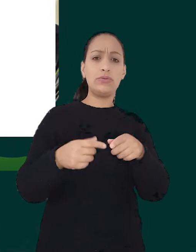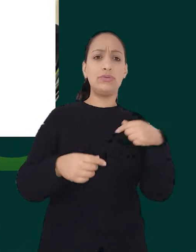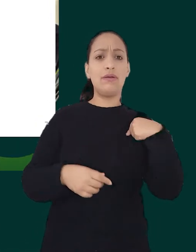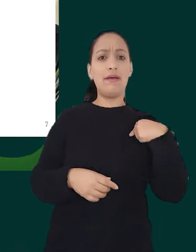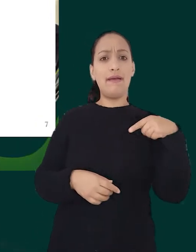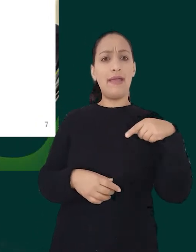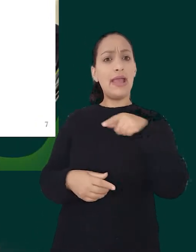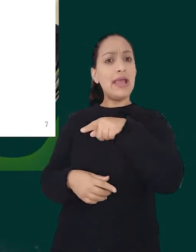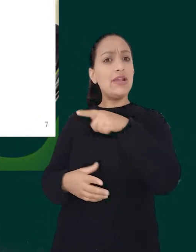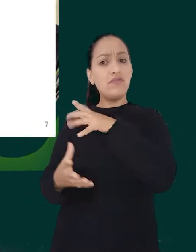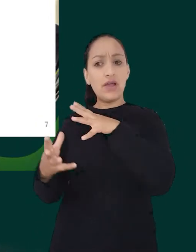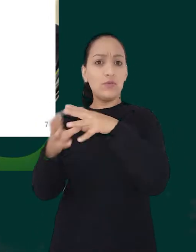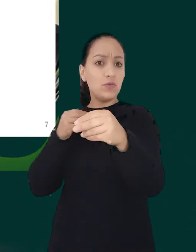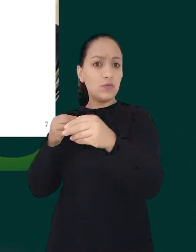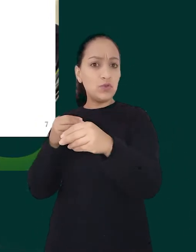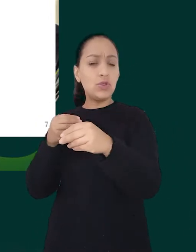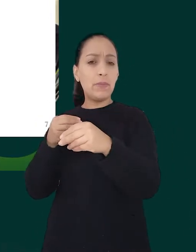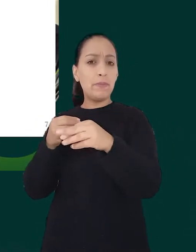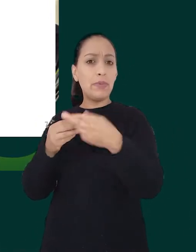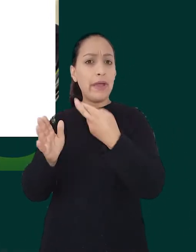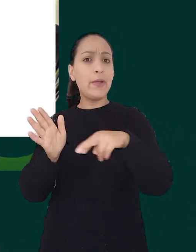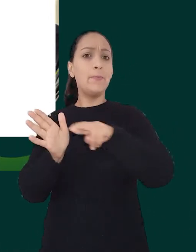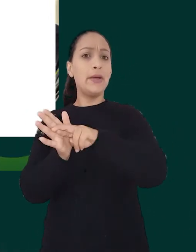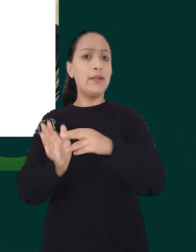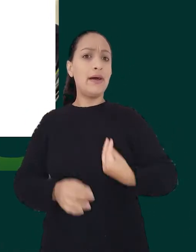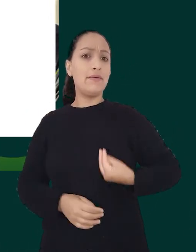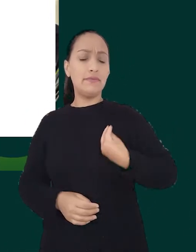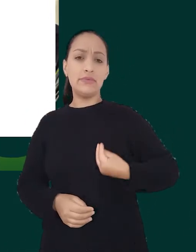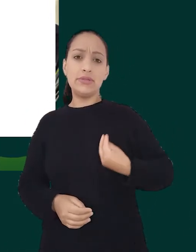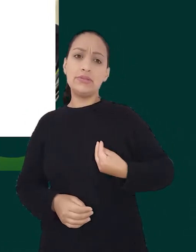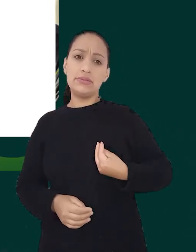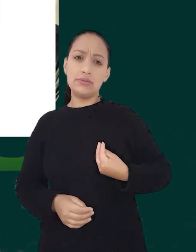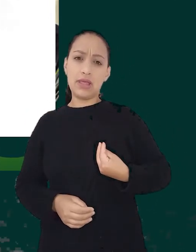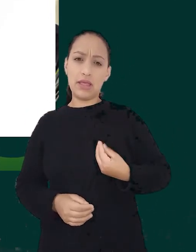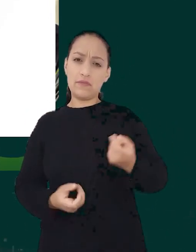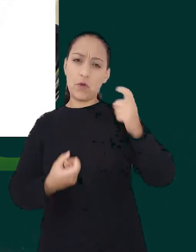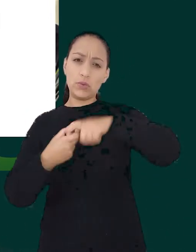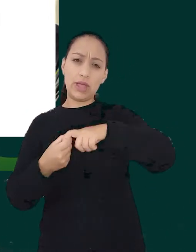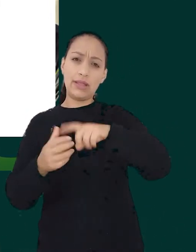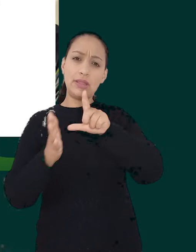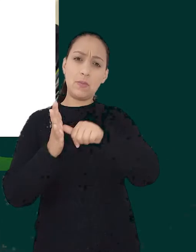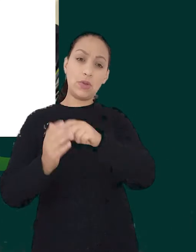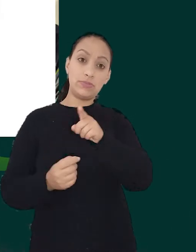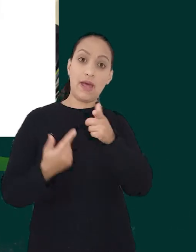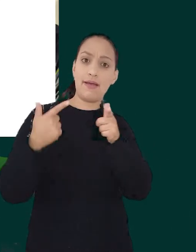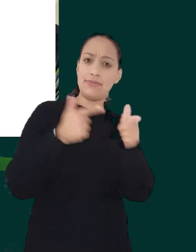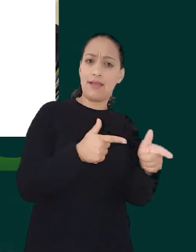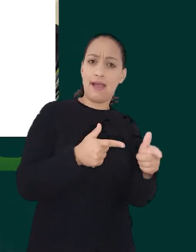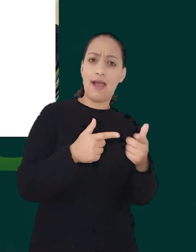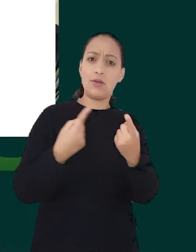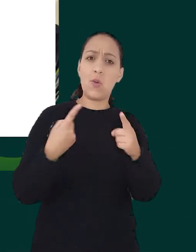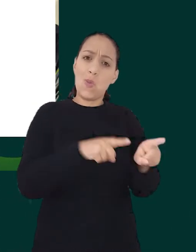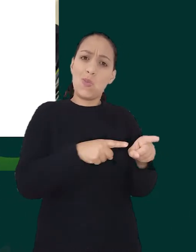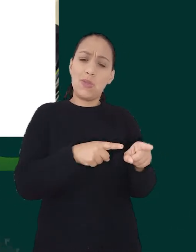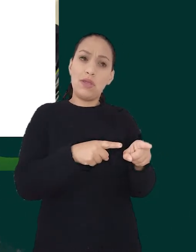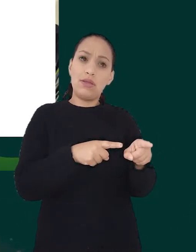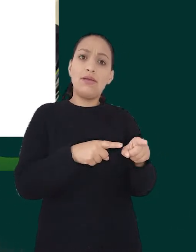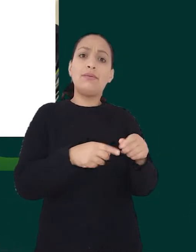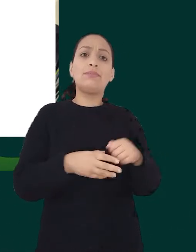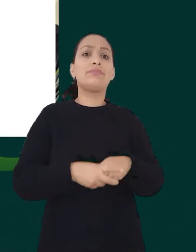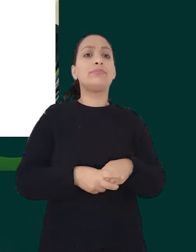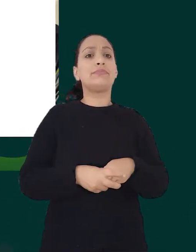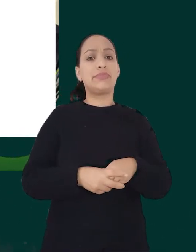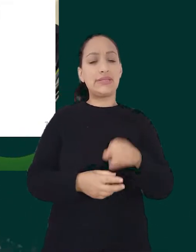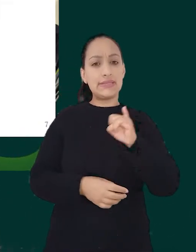vai escapar para recuperar a vida dele e depois voltar a te atacar. Se ele faz isso de uma forma onde